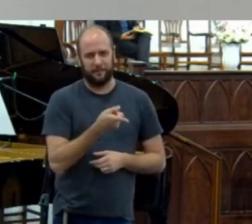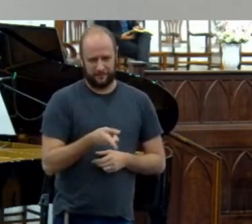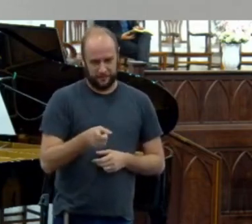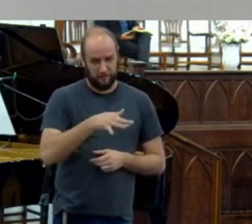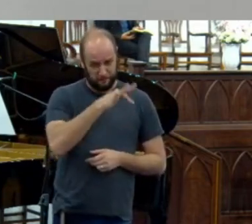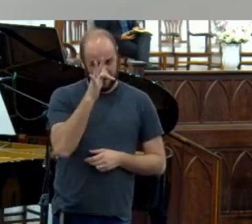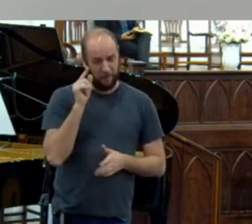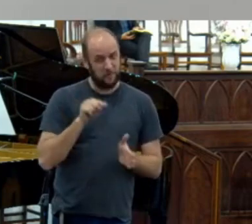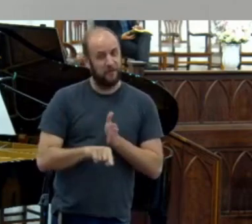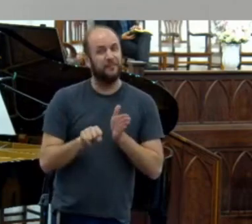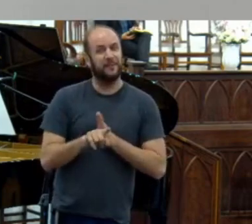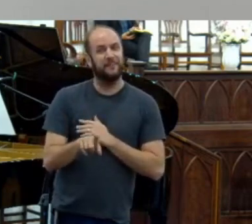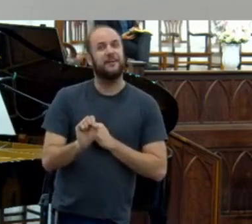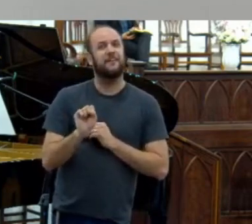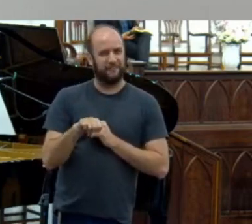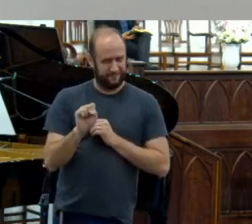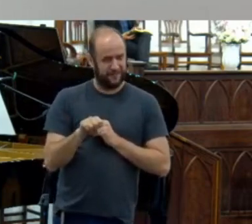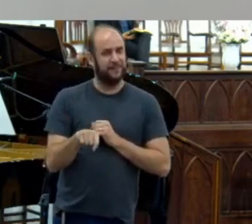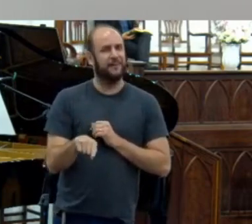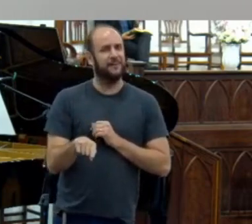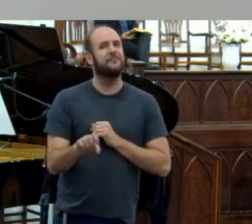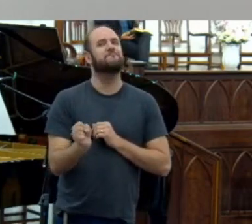Flavinha?